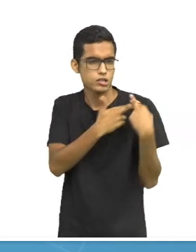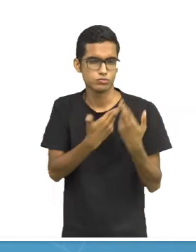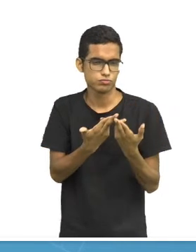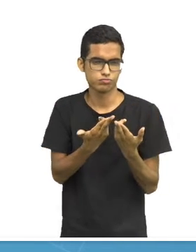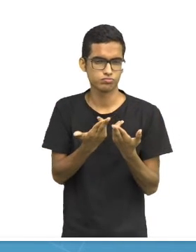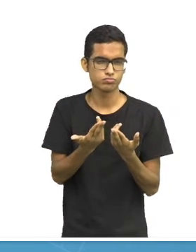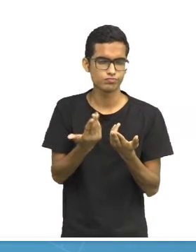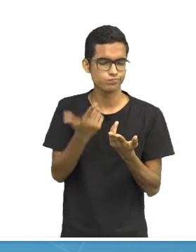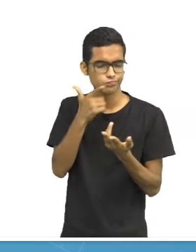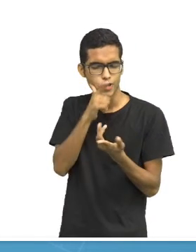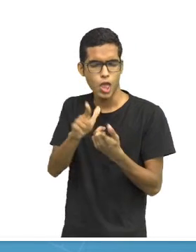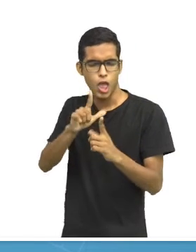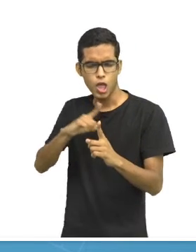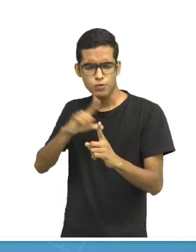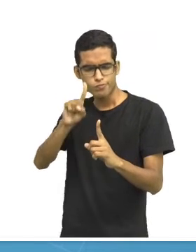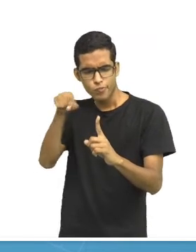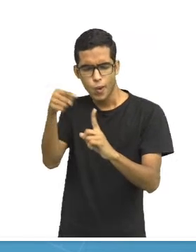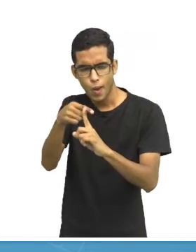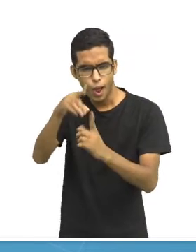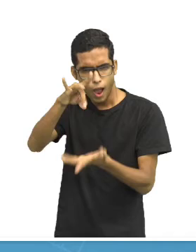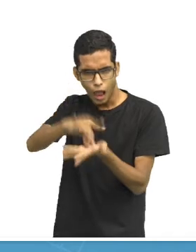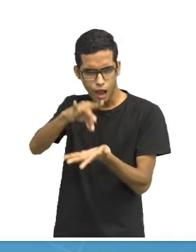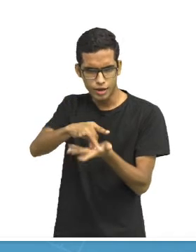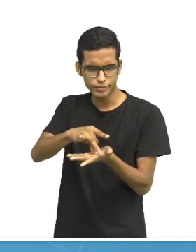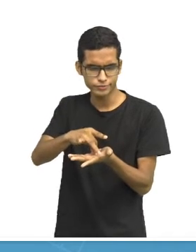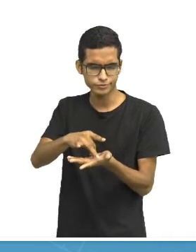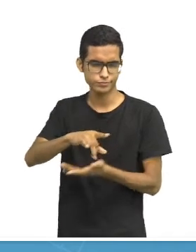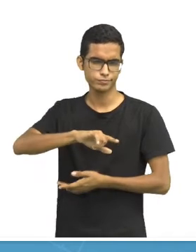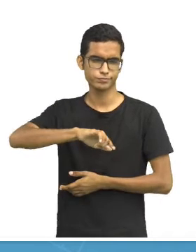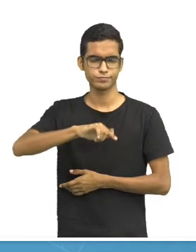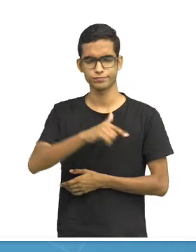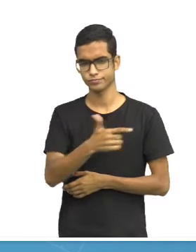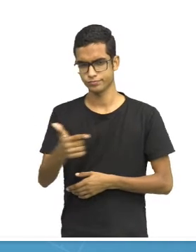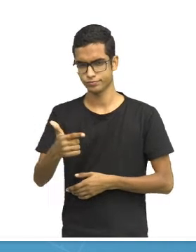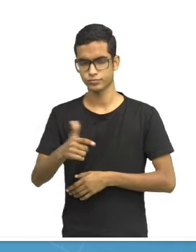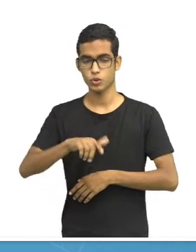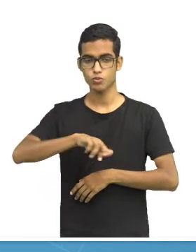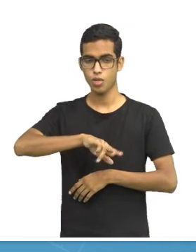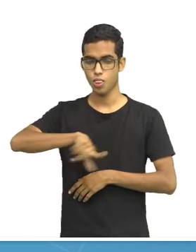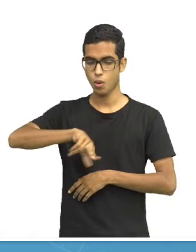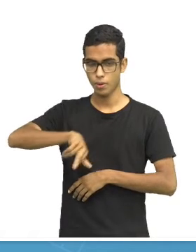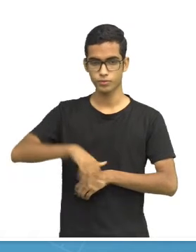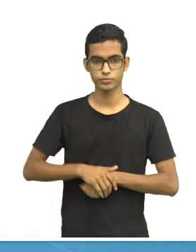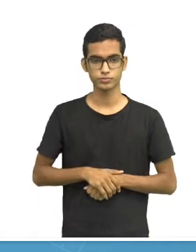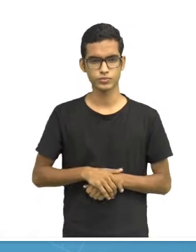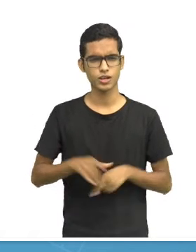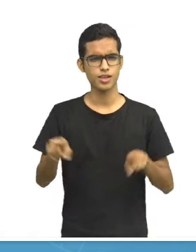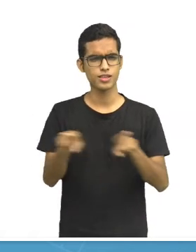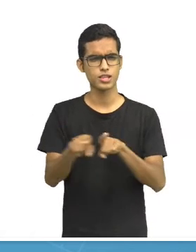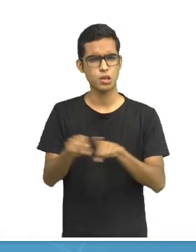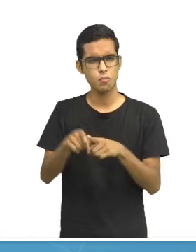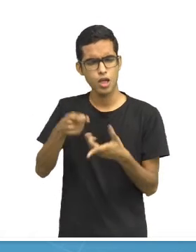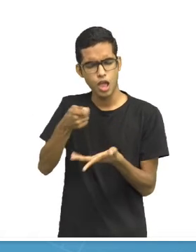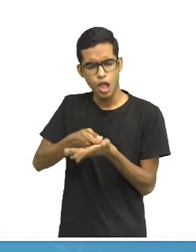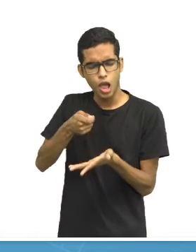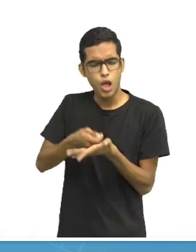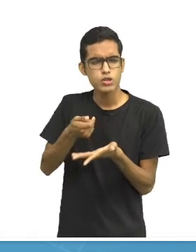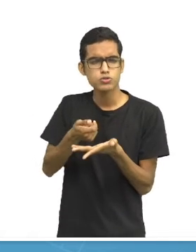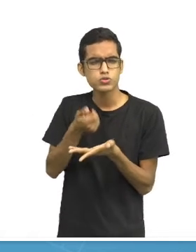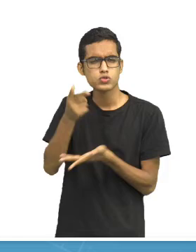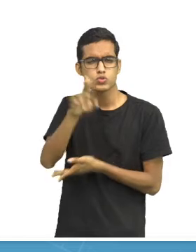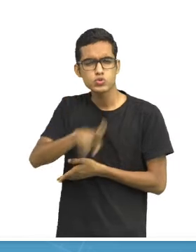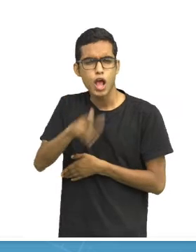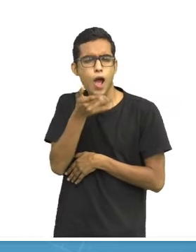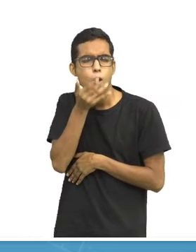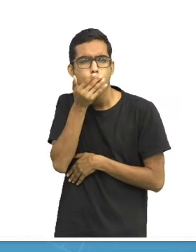realidade objetiva, certo? E também essa intensidade cromática também ele não tinha essa preocupação.